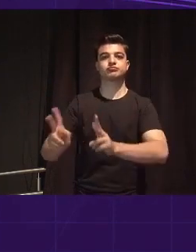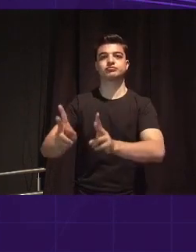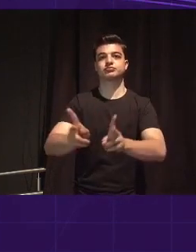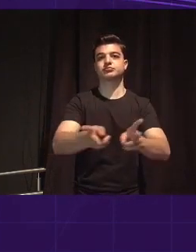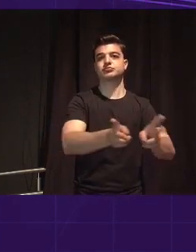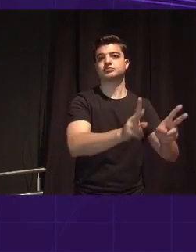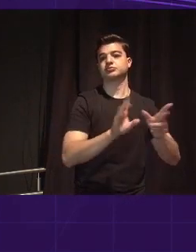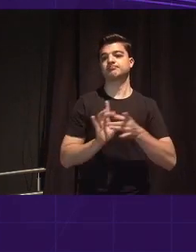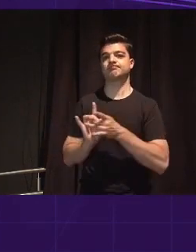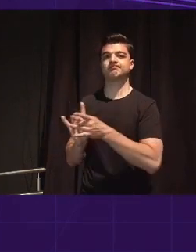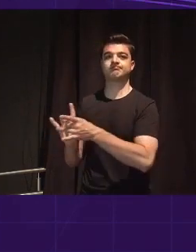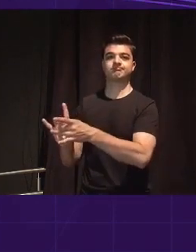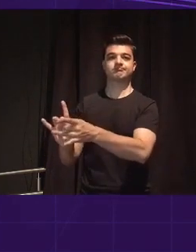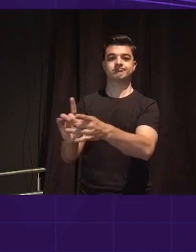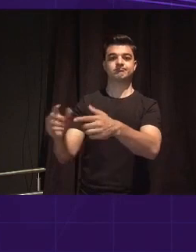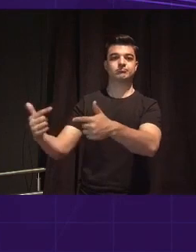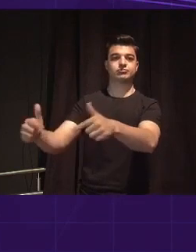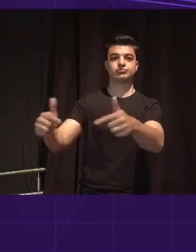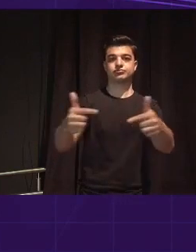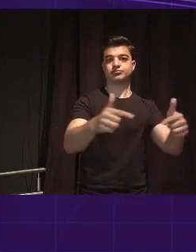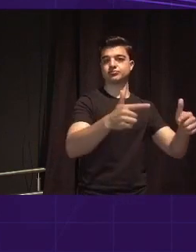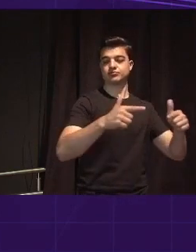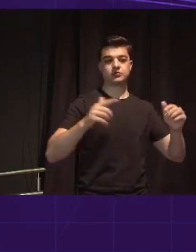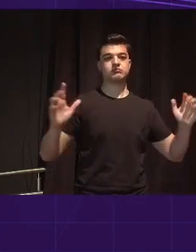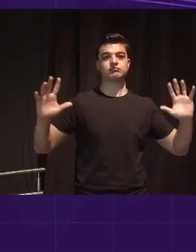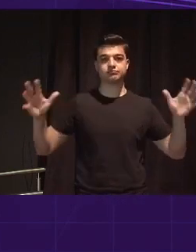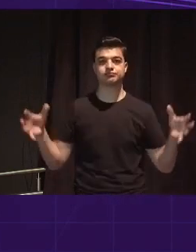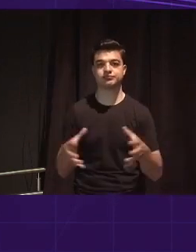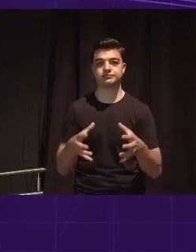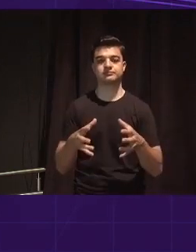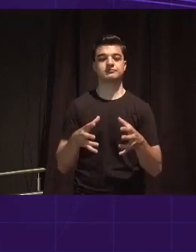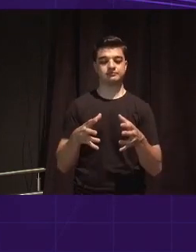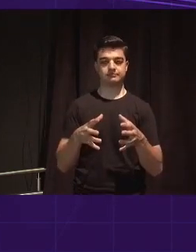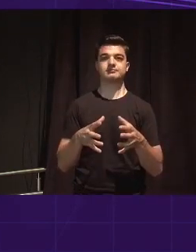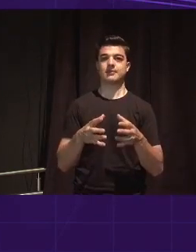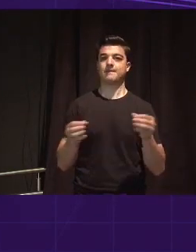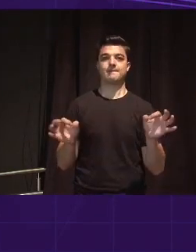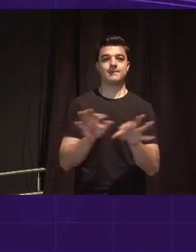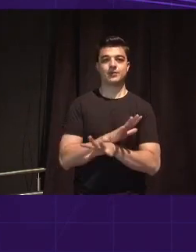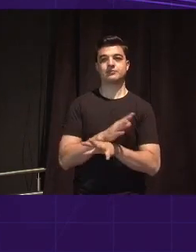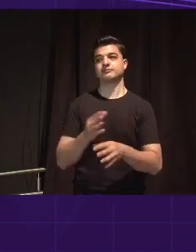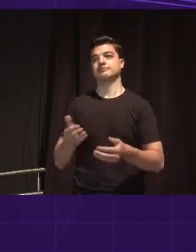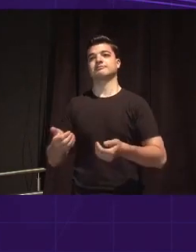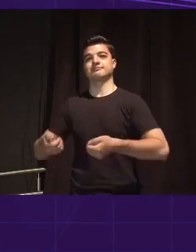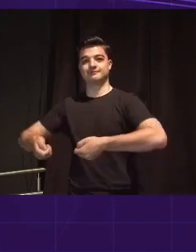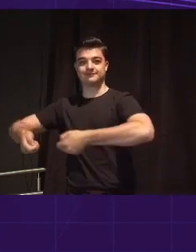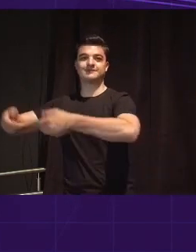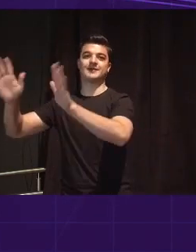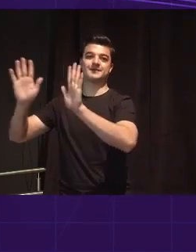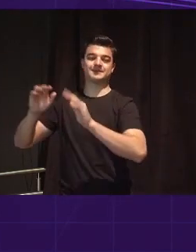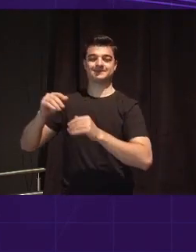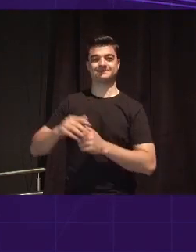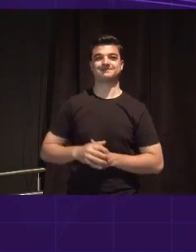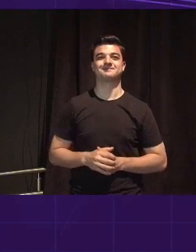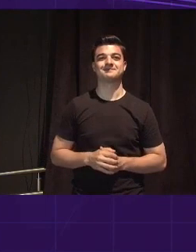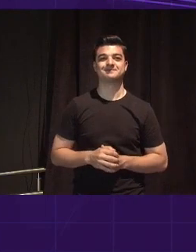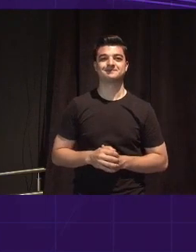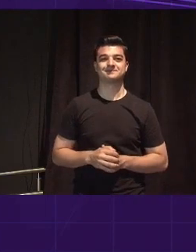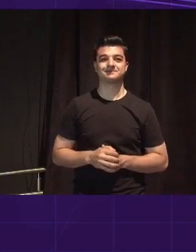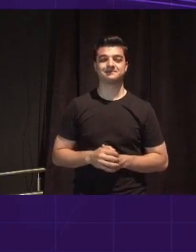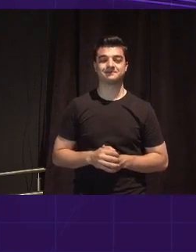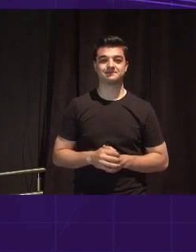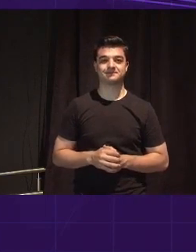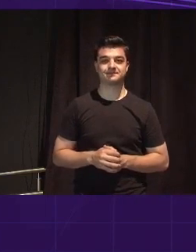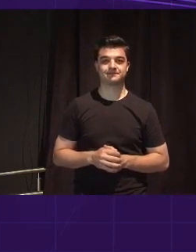até que no fim a gente junta tudo para fazer uma liberação para o nosso cliente, né? E aí o que é tão interessante de todo esse nosso movimento é que